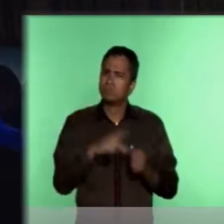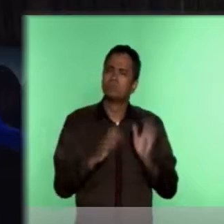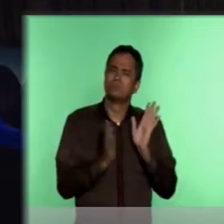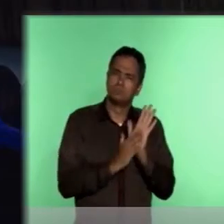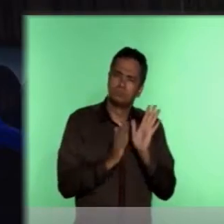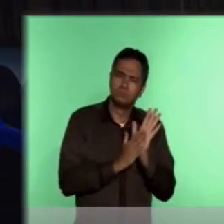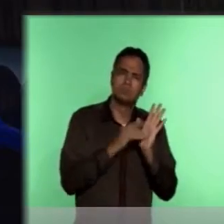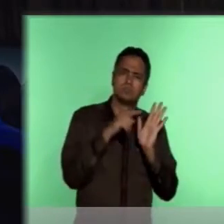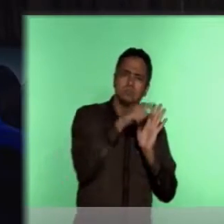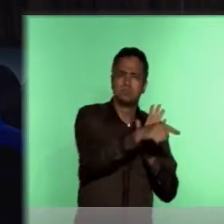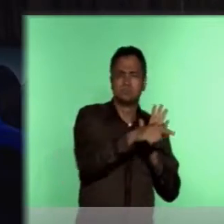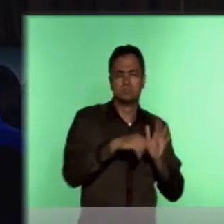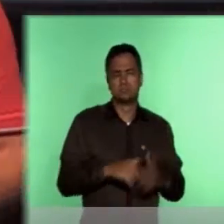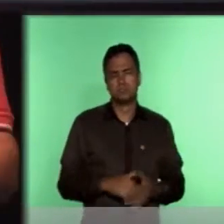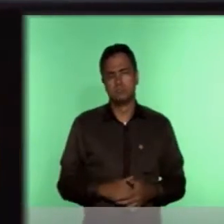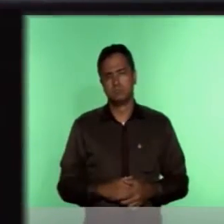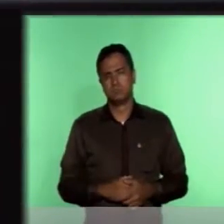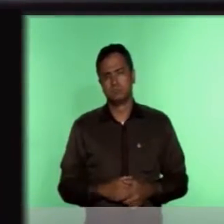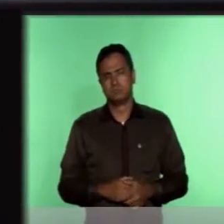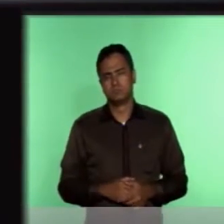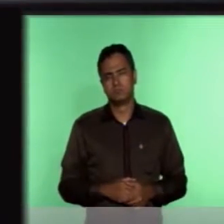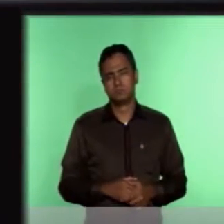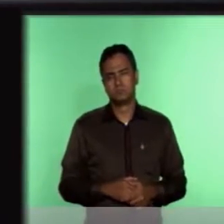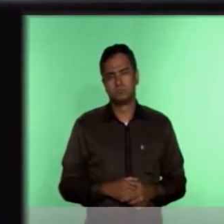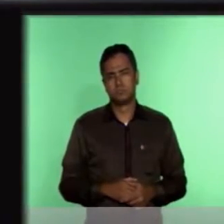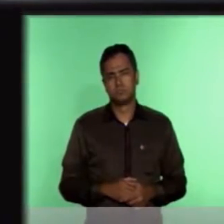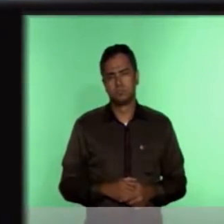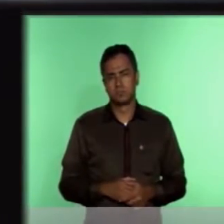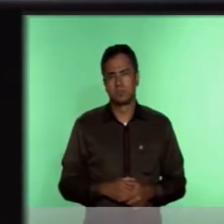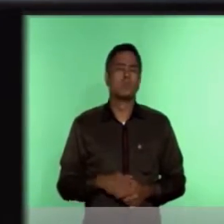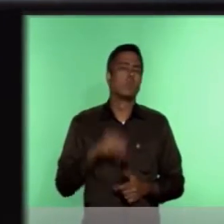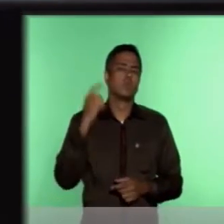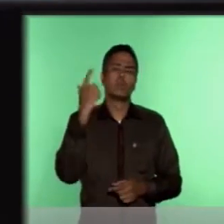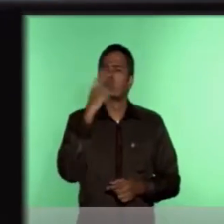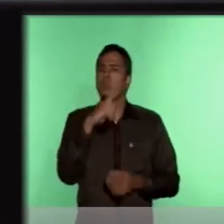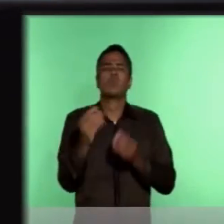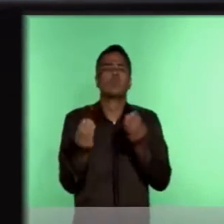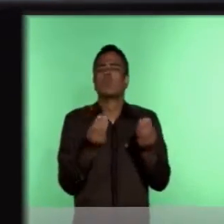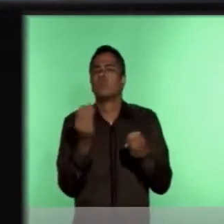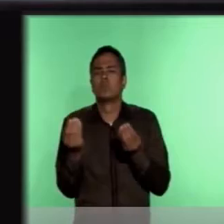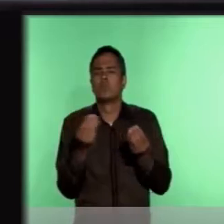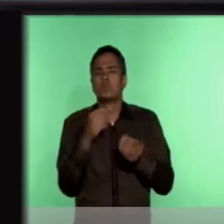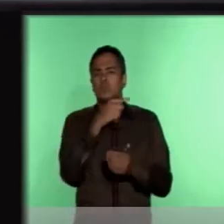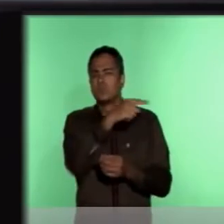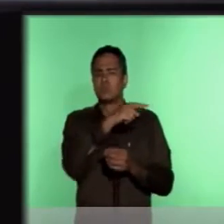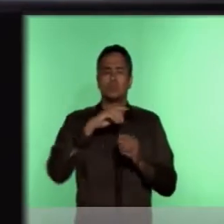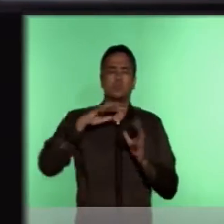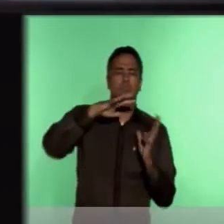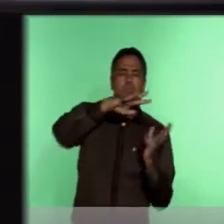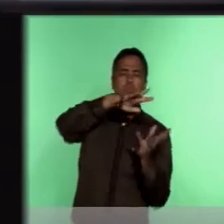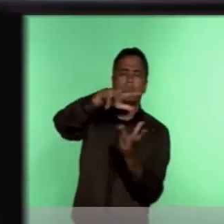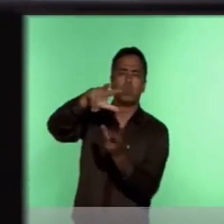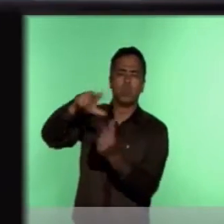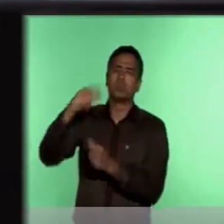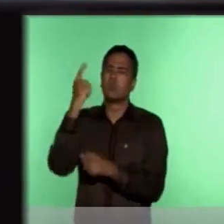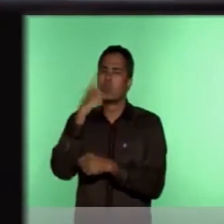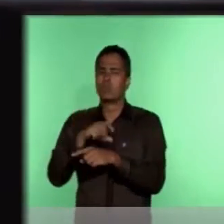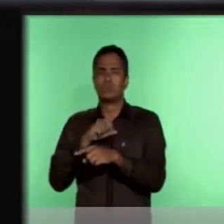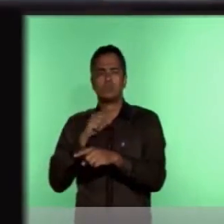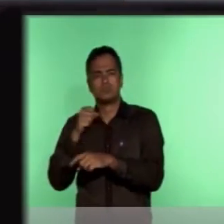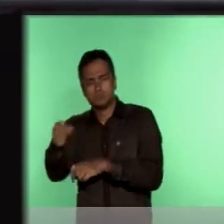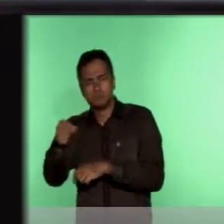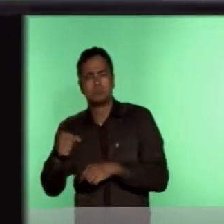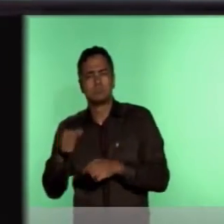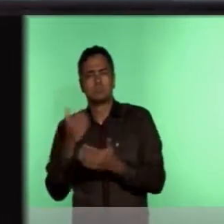realizado. E só vamos garantir que isso seja realizado, a universalização da alfabetização, se o tema da educação de jovens